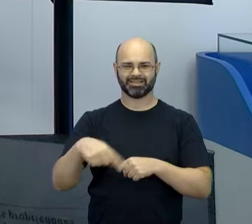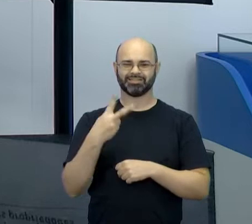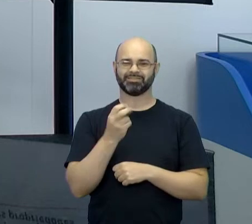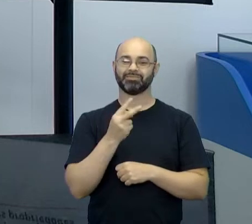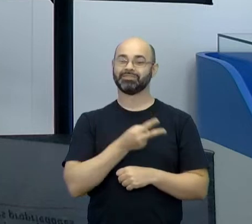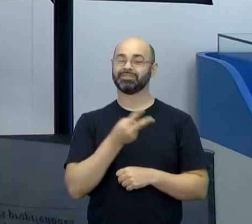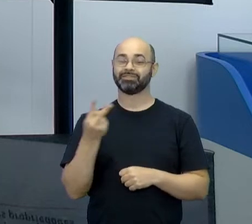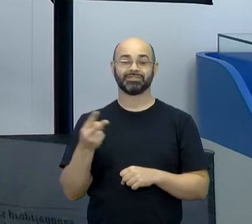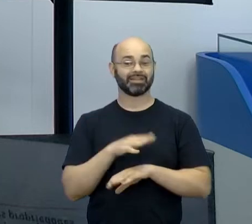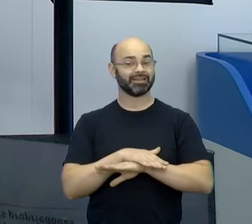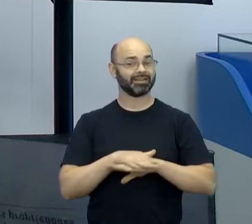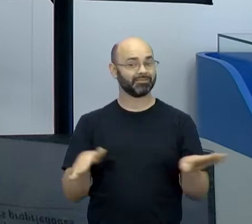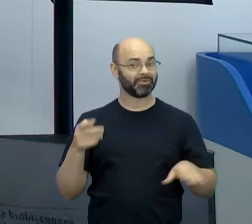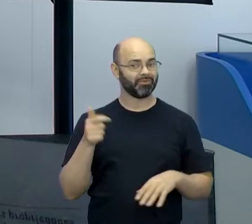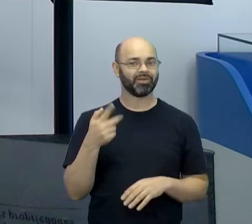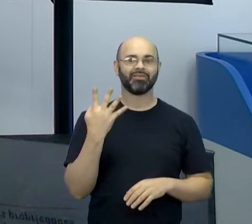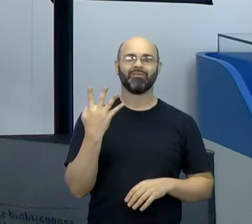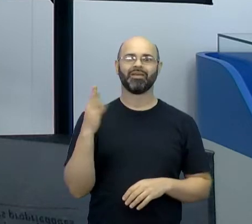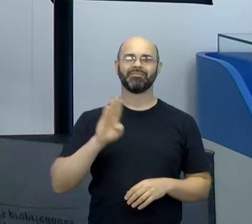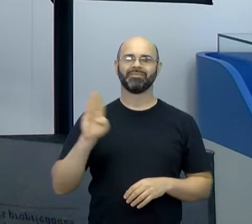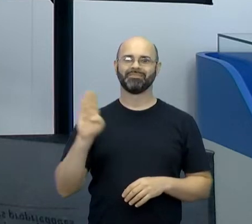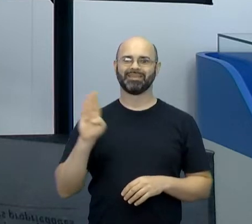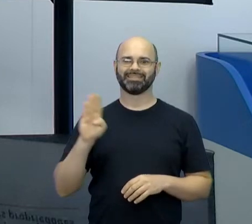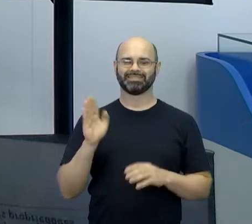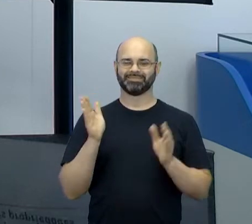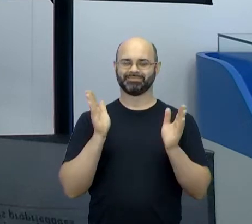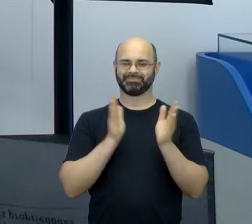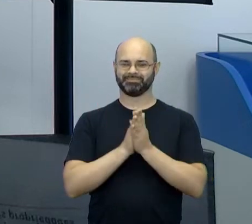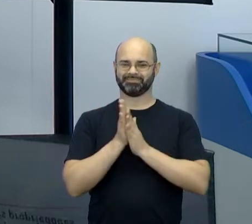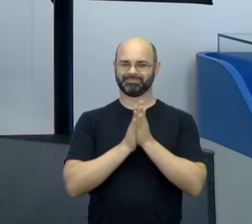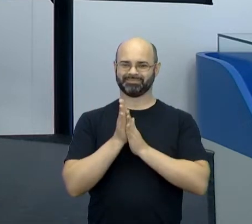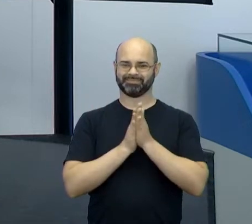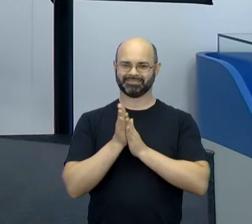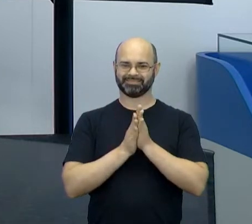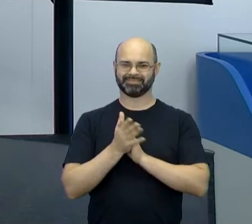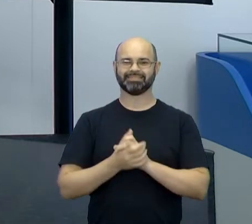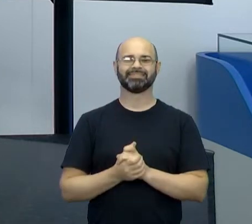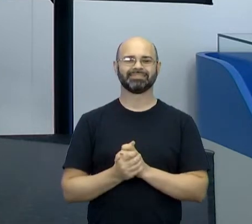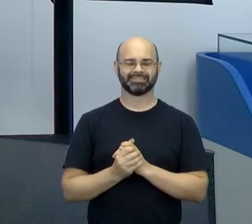hein? 4º bimestre. Estamos aí em novembro, no 4º bimestre.